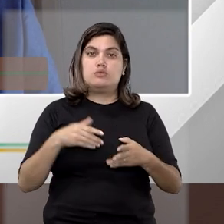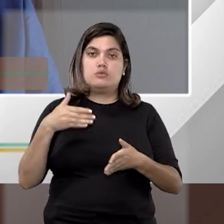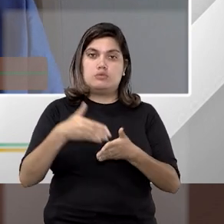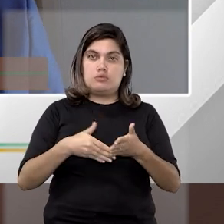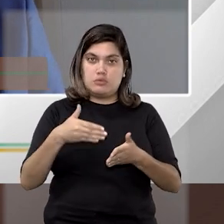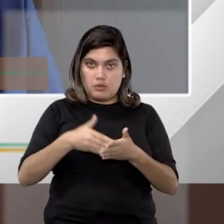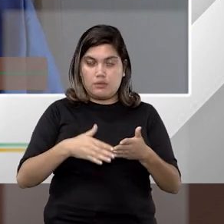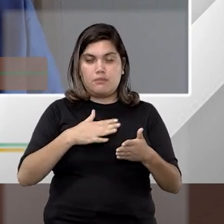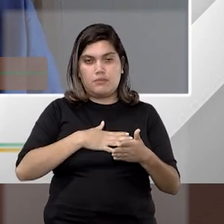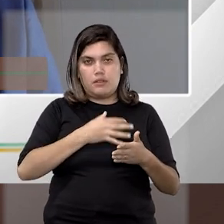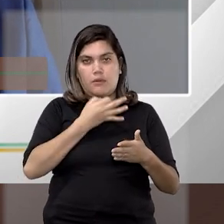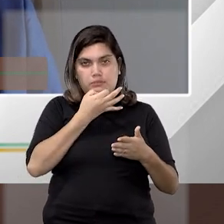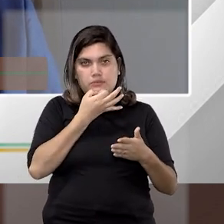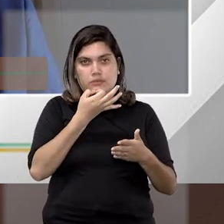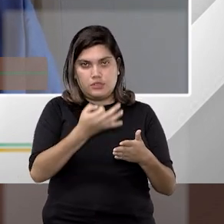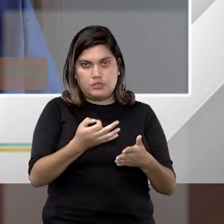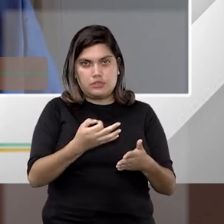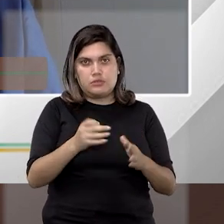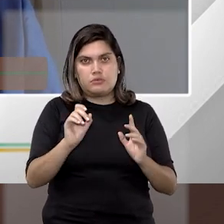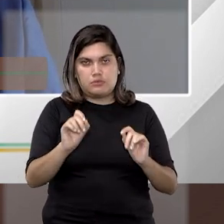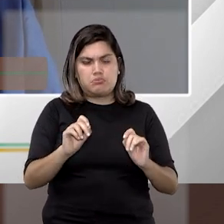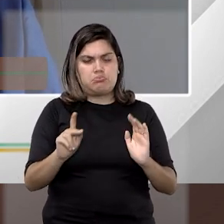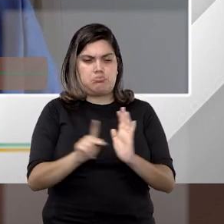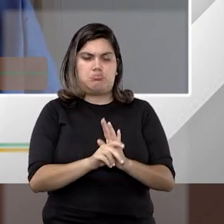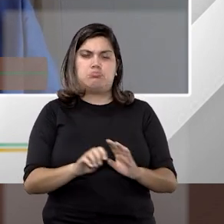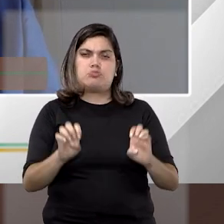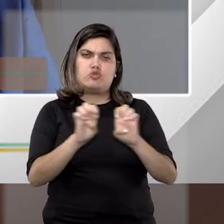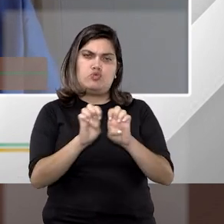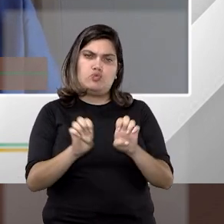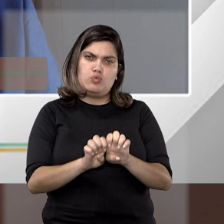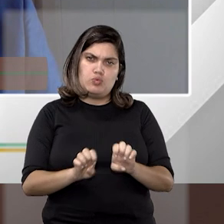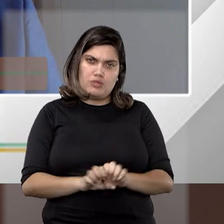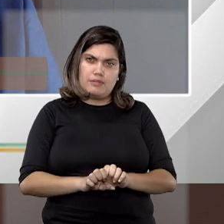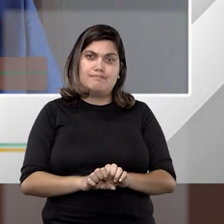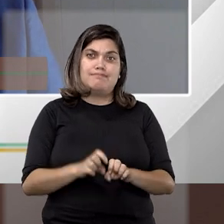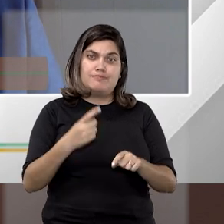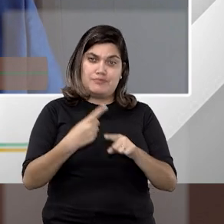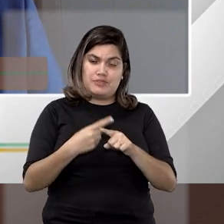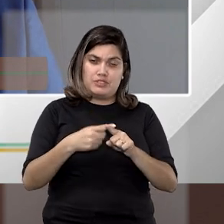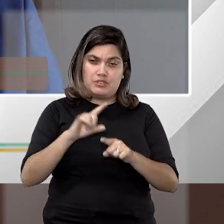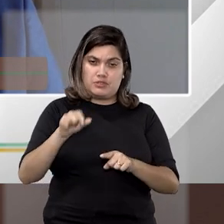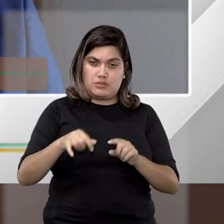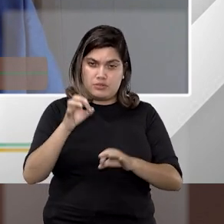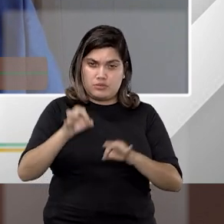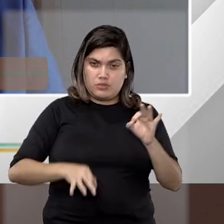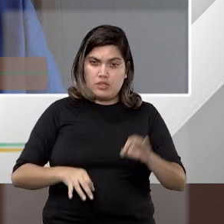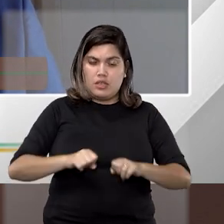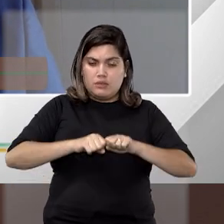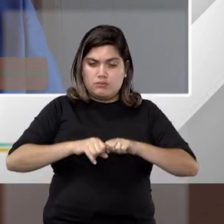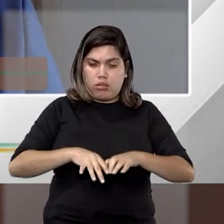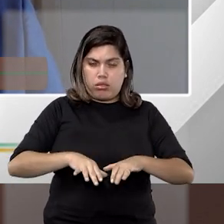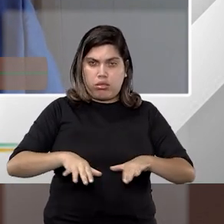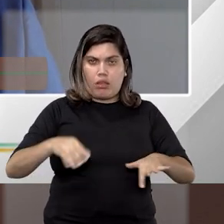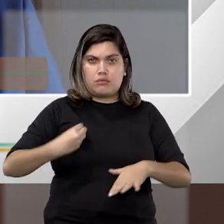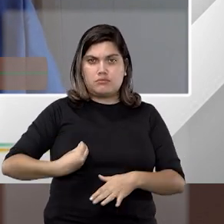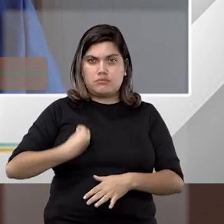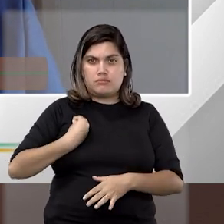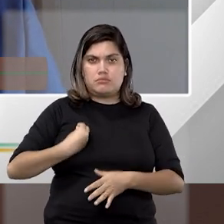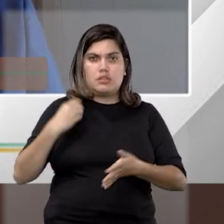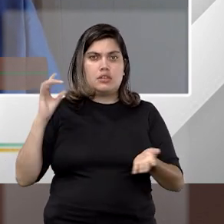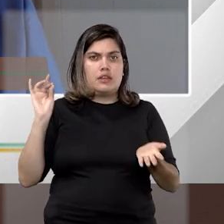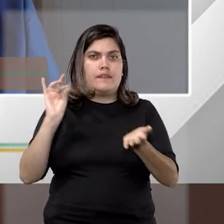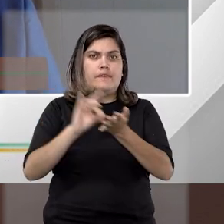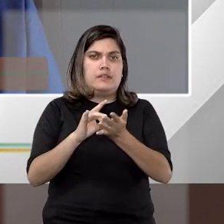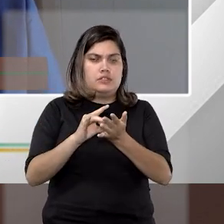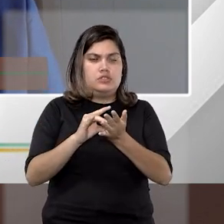o segundo obstáculo também na minha visão é de ordem estrutural por se tratar de uma jurisdição de massa